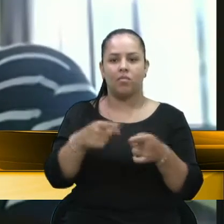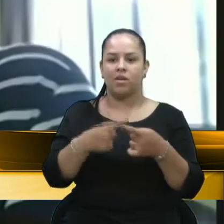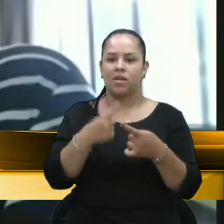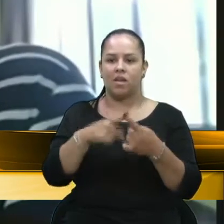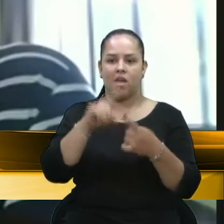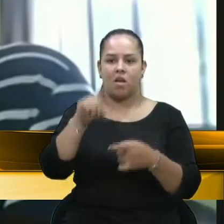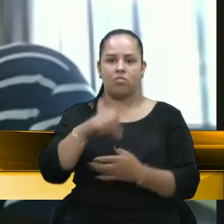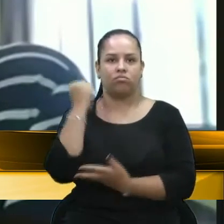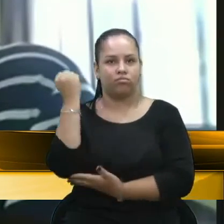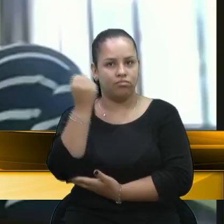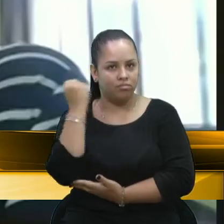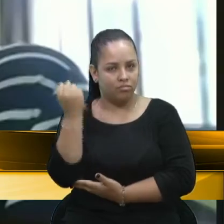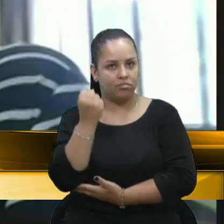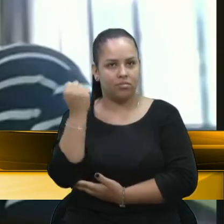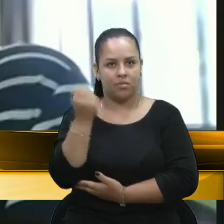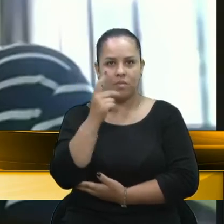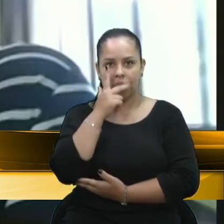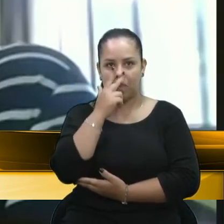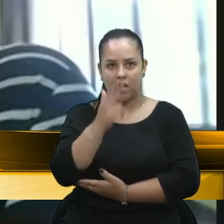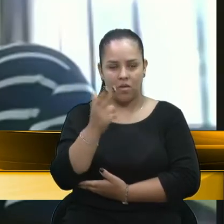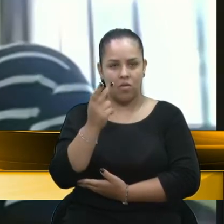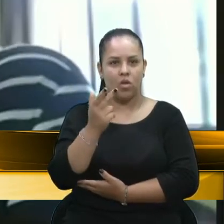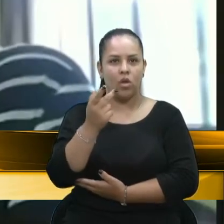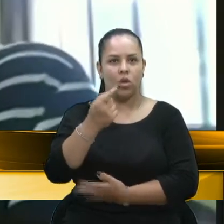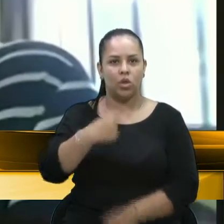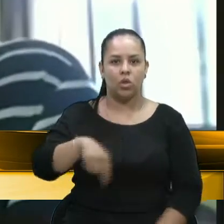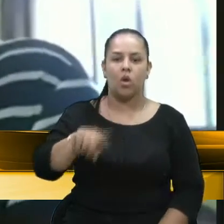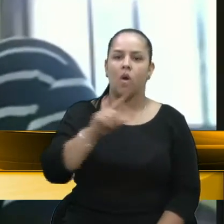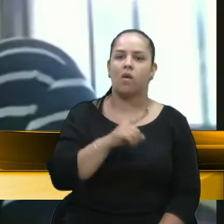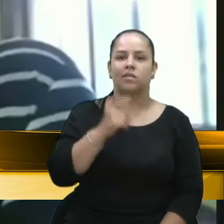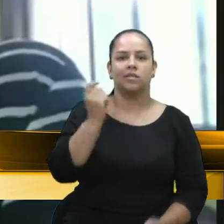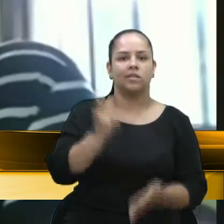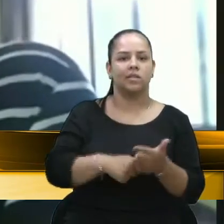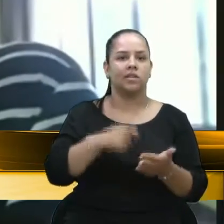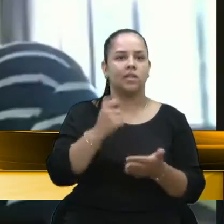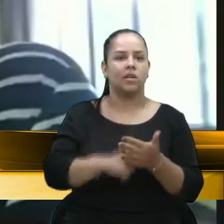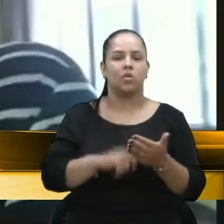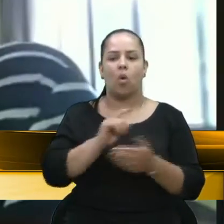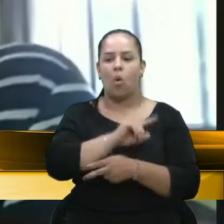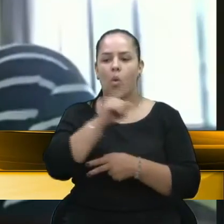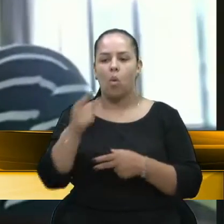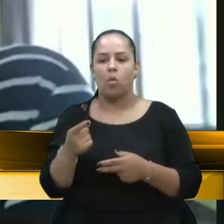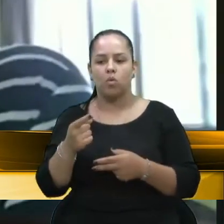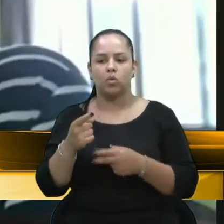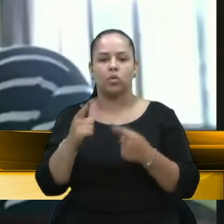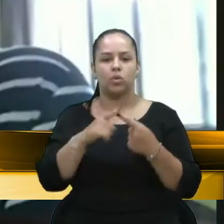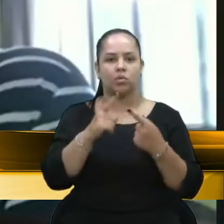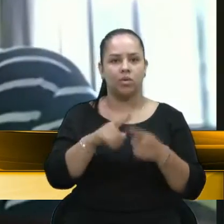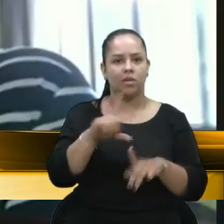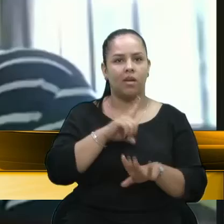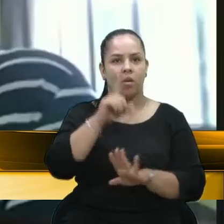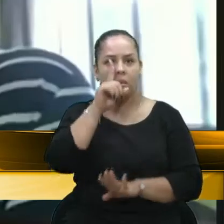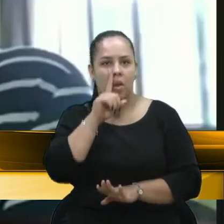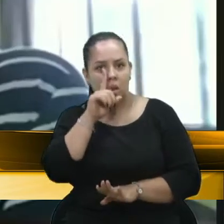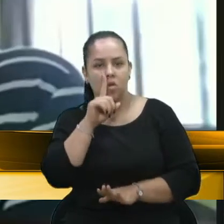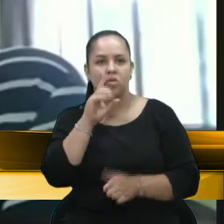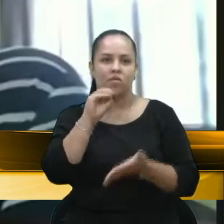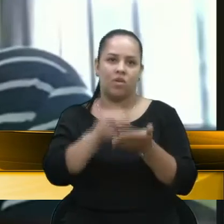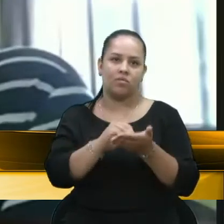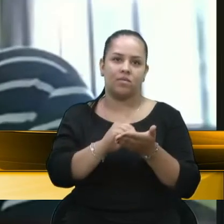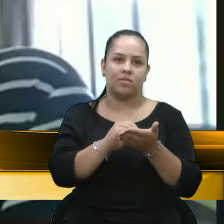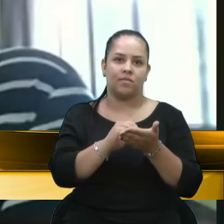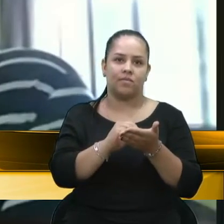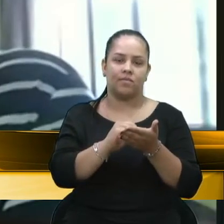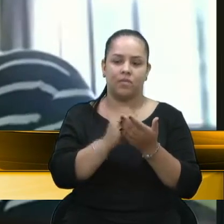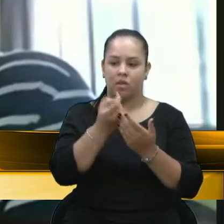né? Mesmo a gente buscando as alternativas, né, a gente corre o risco eminente de ter falta de oxigênio, e isso que a